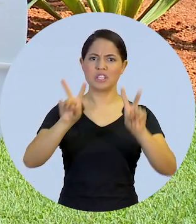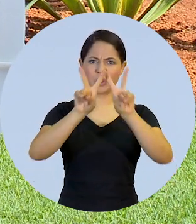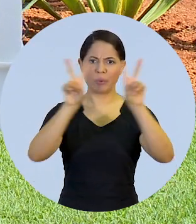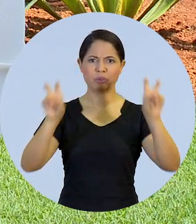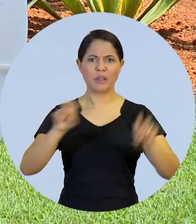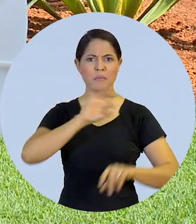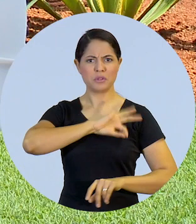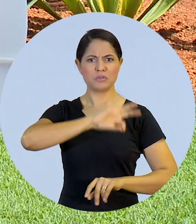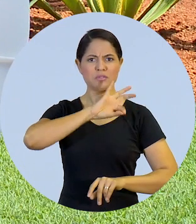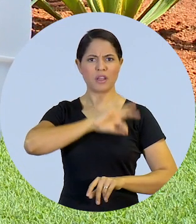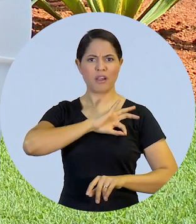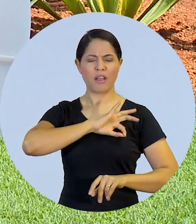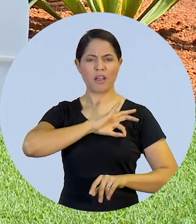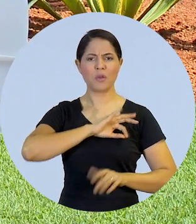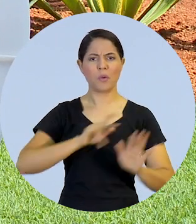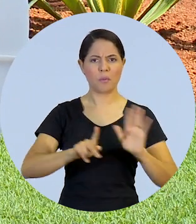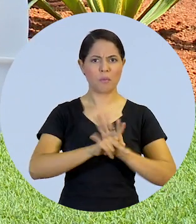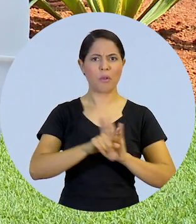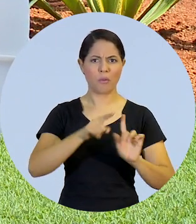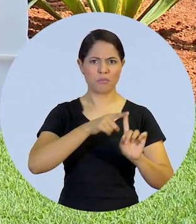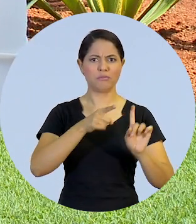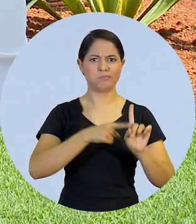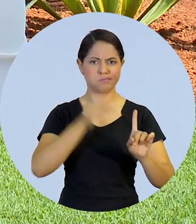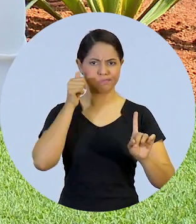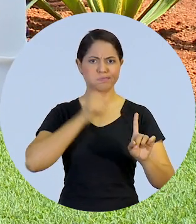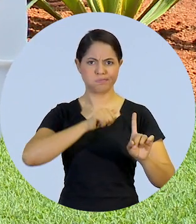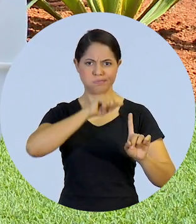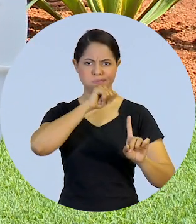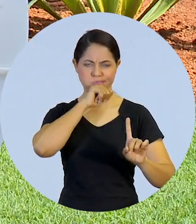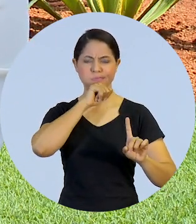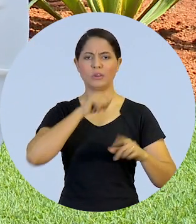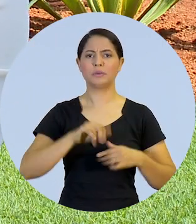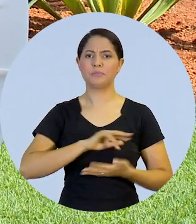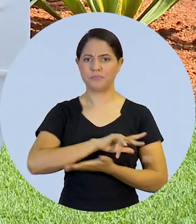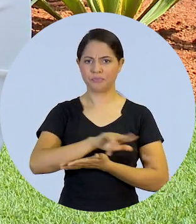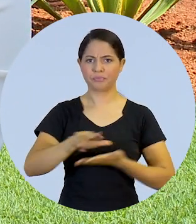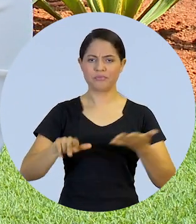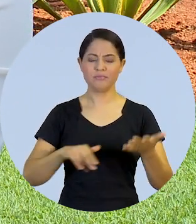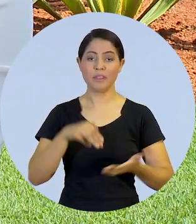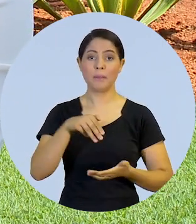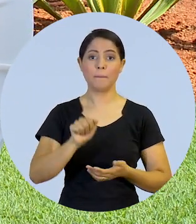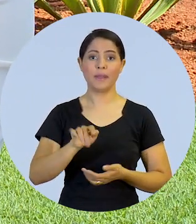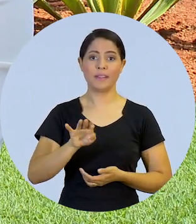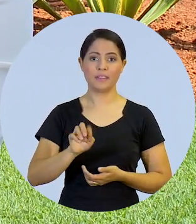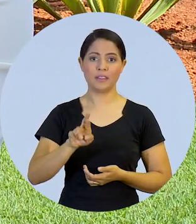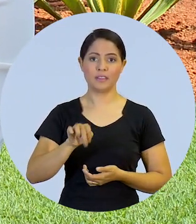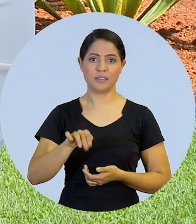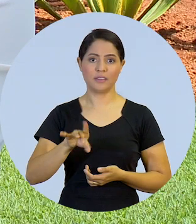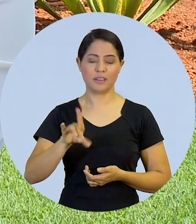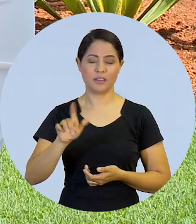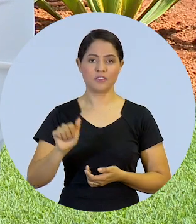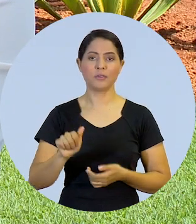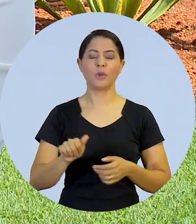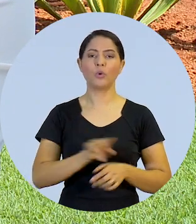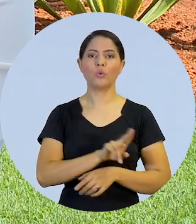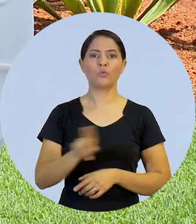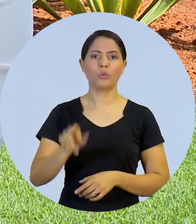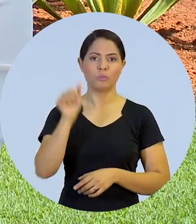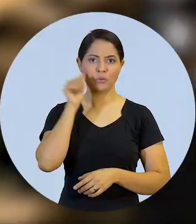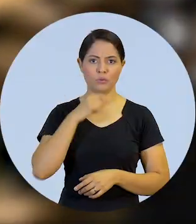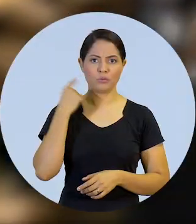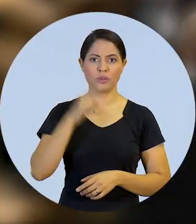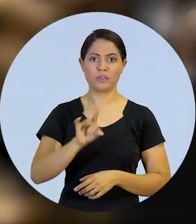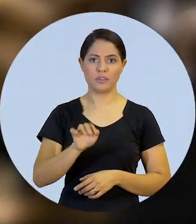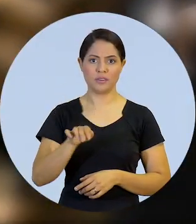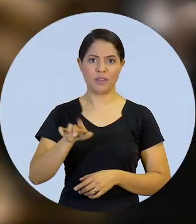previdenciária sobre o salário maternidade. A sustentação foi feita pela presidente da Comissão Nacional da Mulher Advogada, Daniela